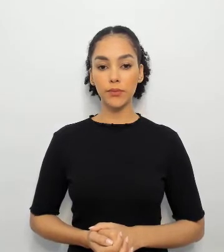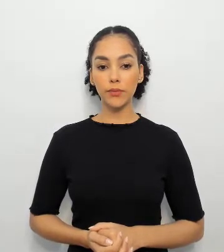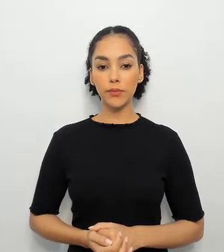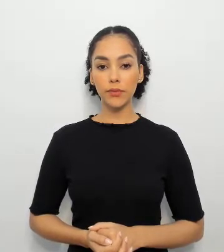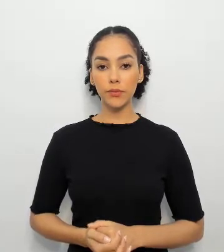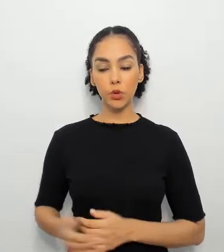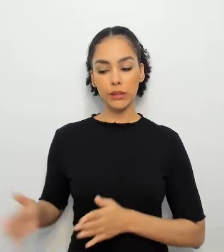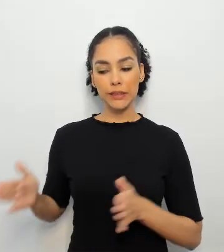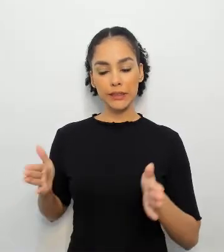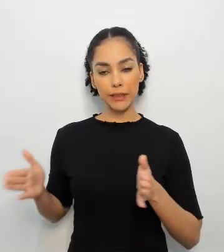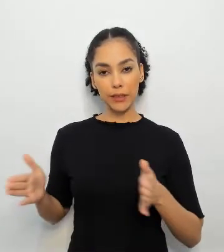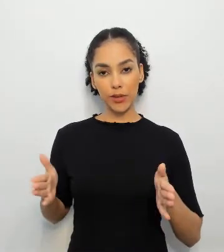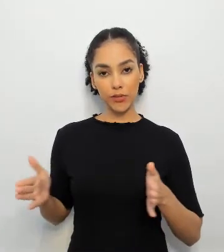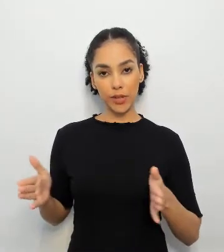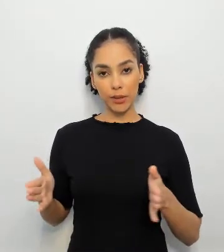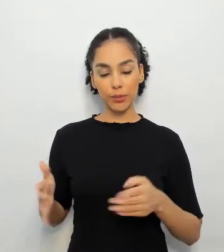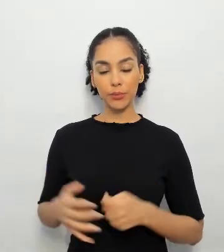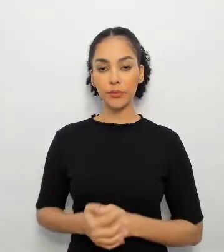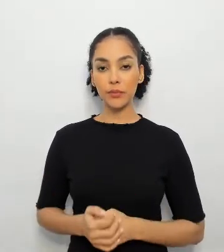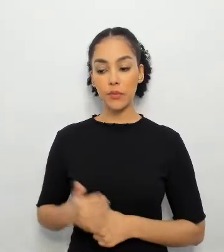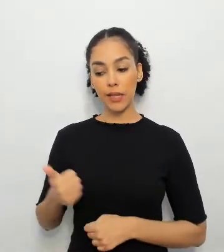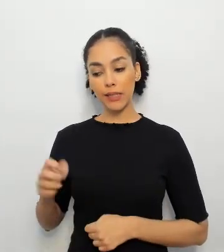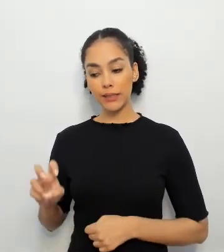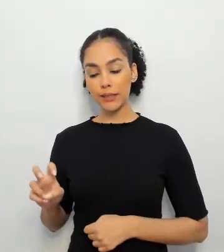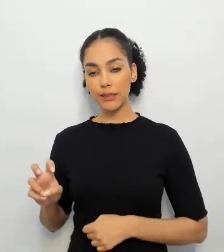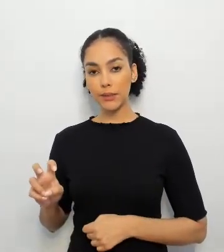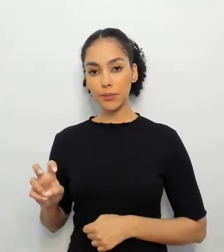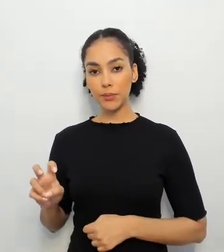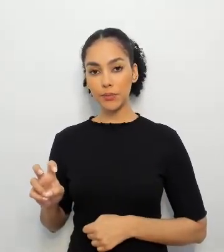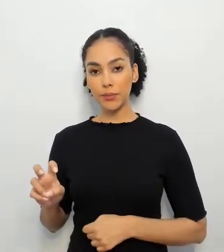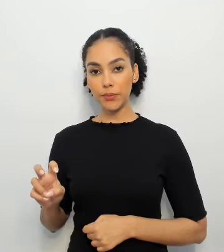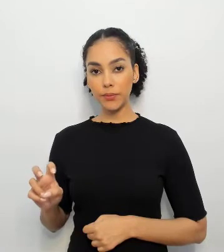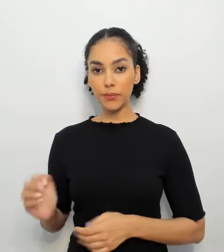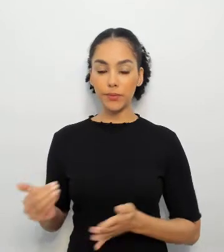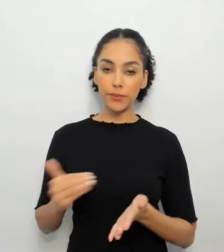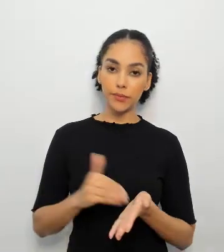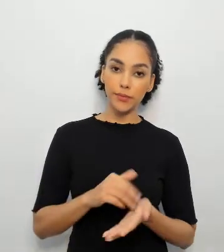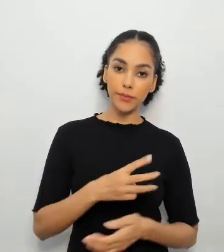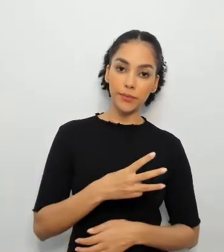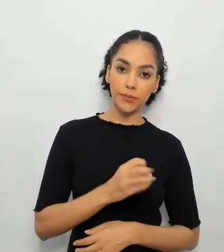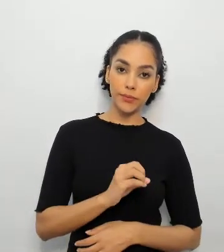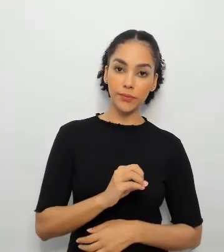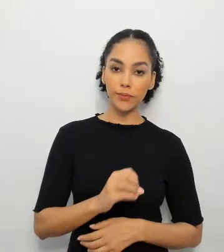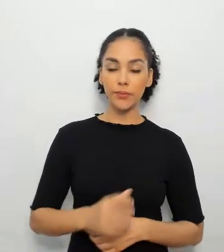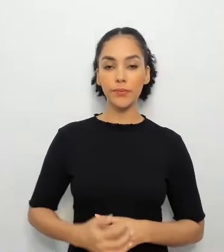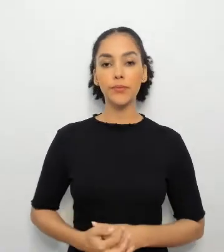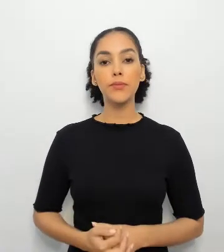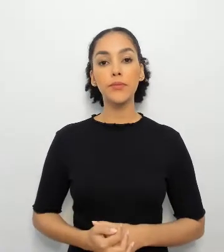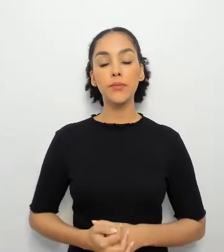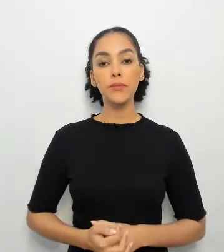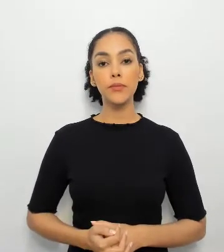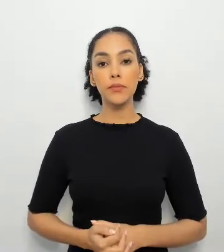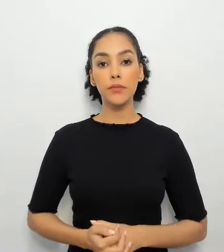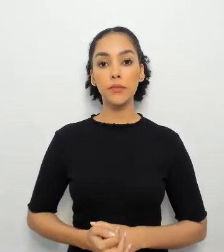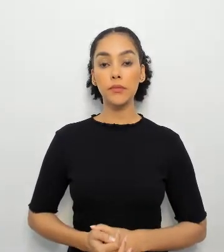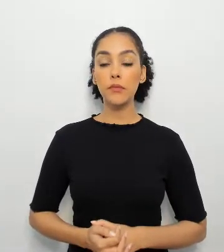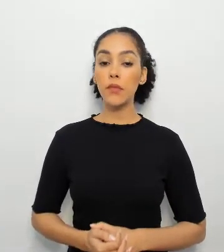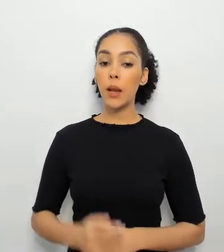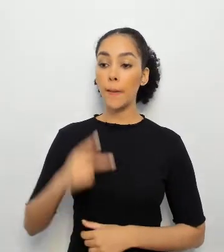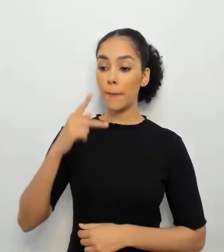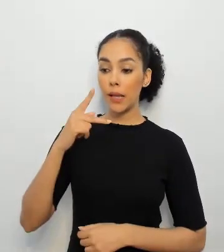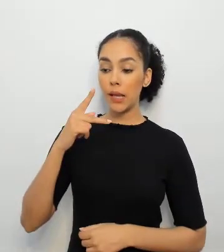nesse intervalo de 15 até 30. E os pontos